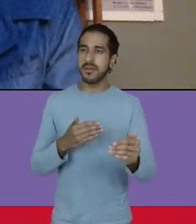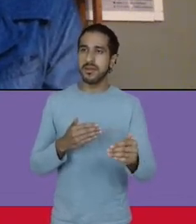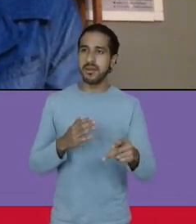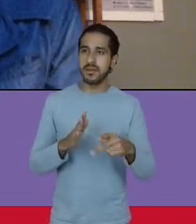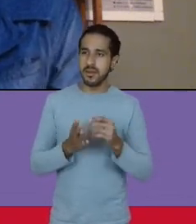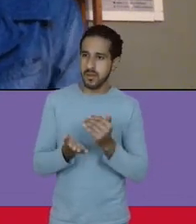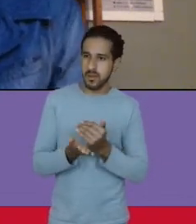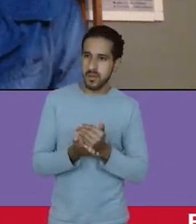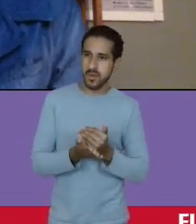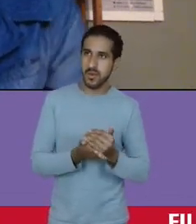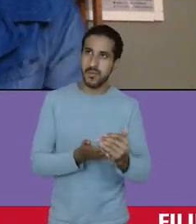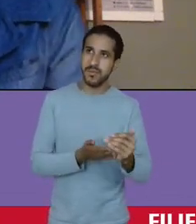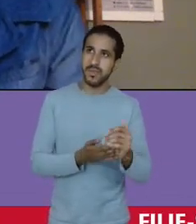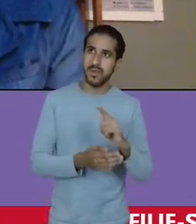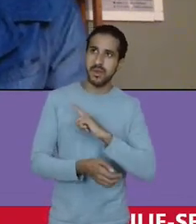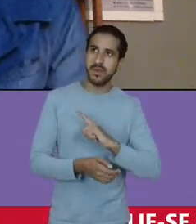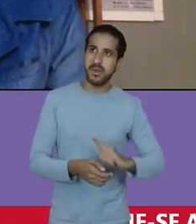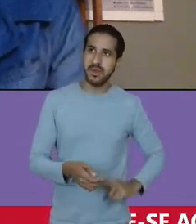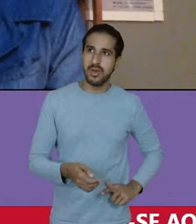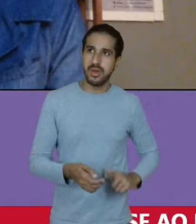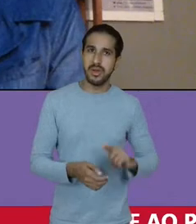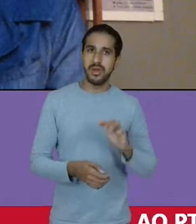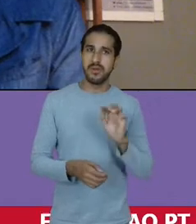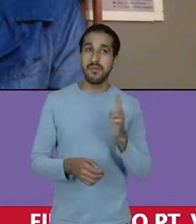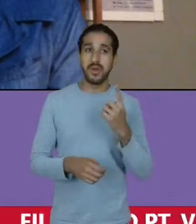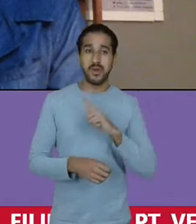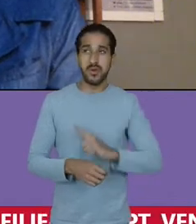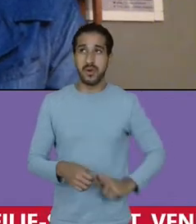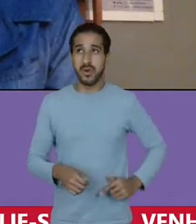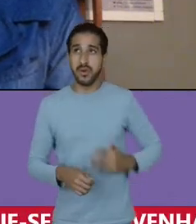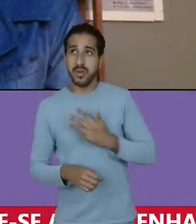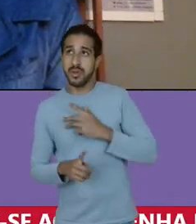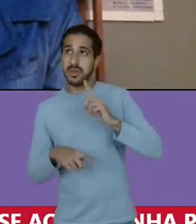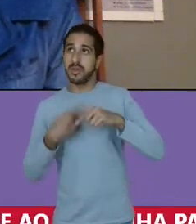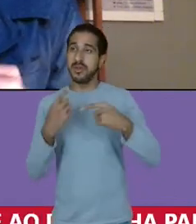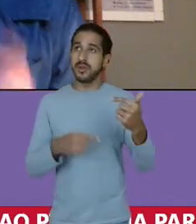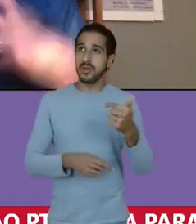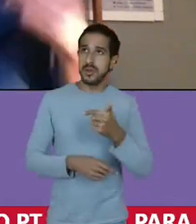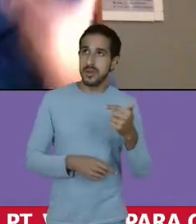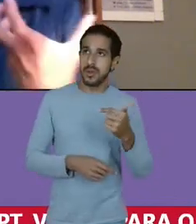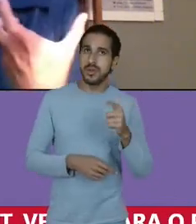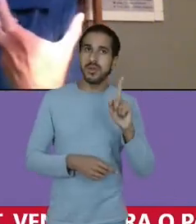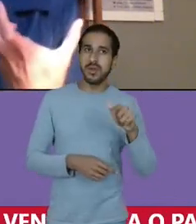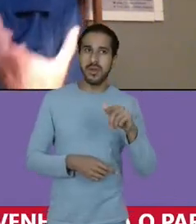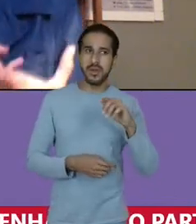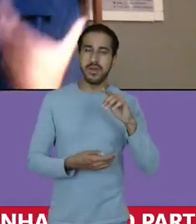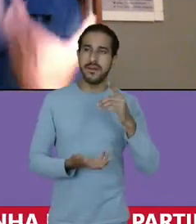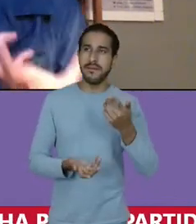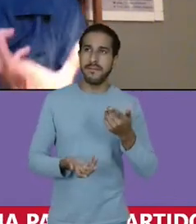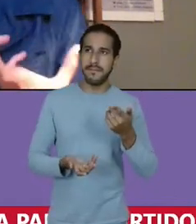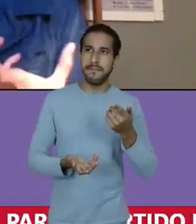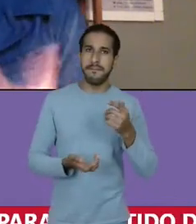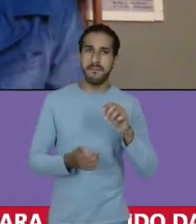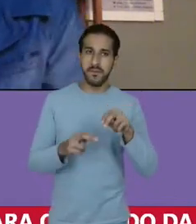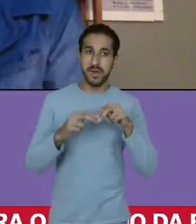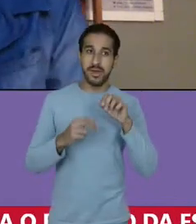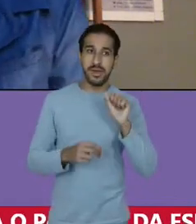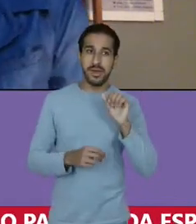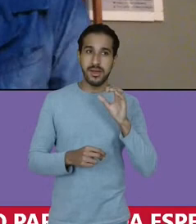do início, né, do governo, primeiro governo Lula, e sobretudo no segundo, né, que eu acho que foi quando a Ancine